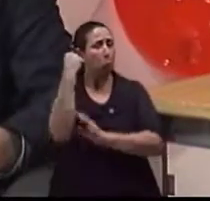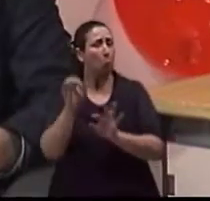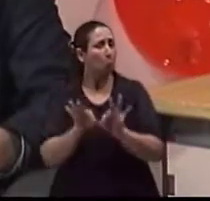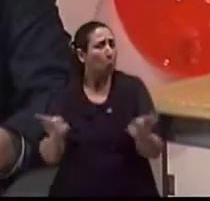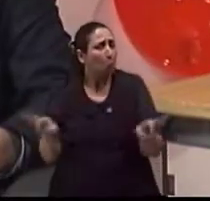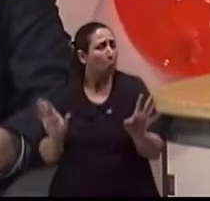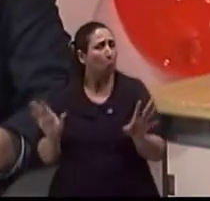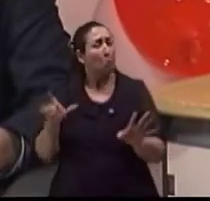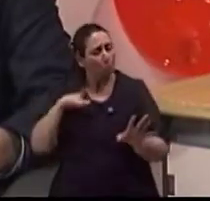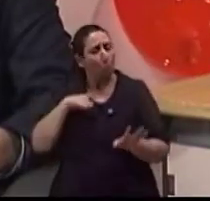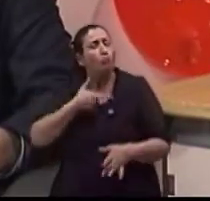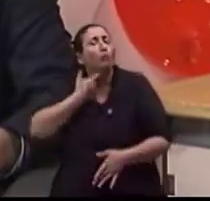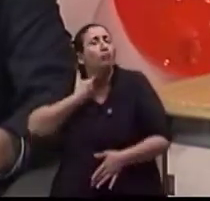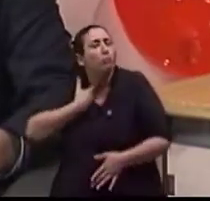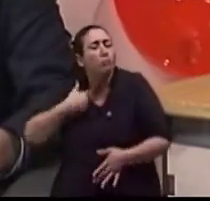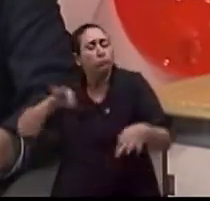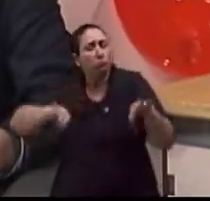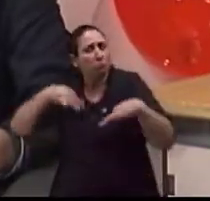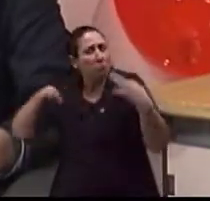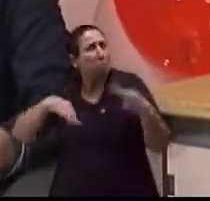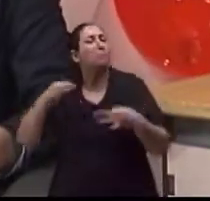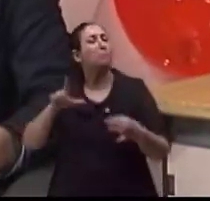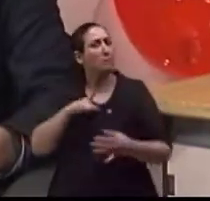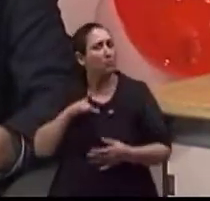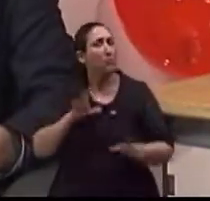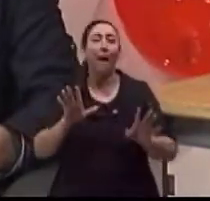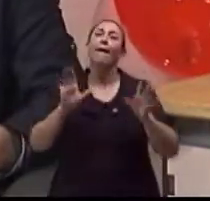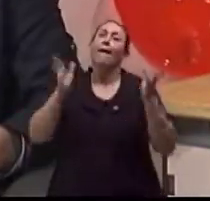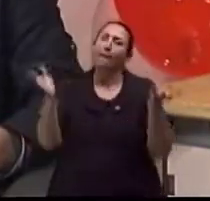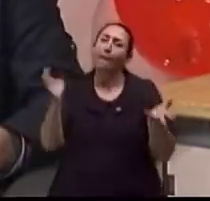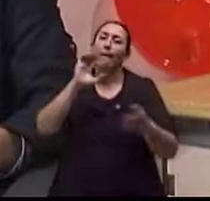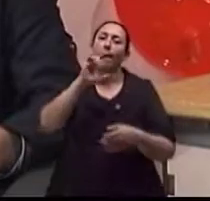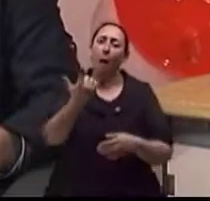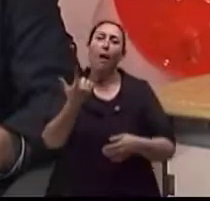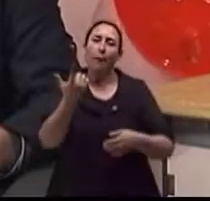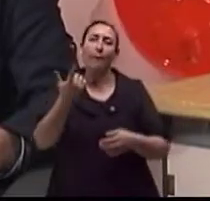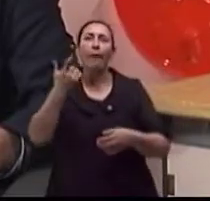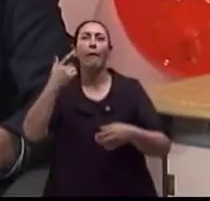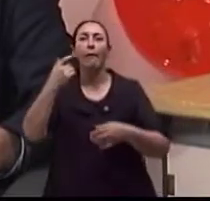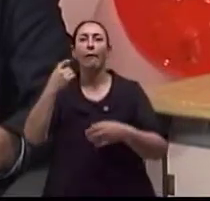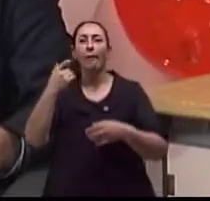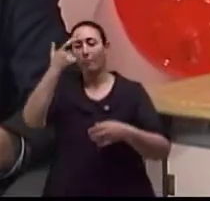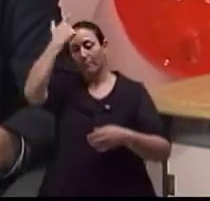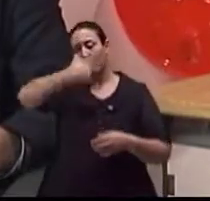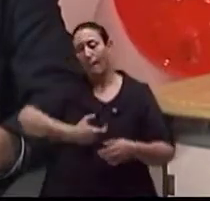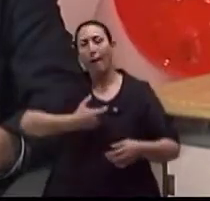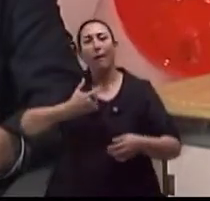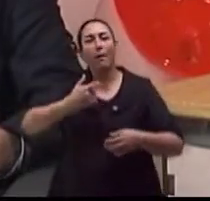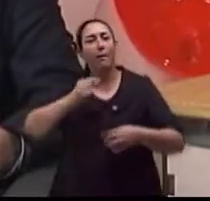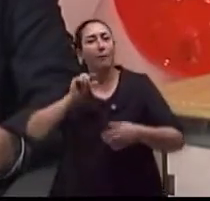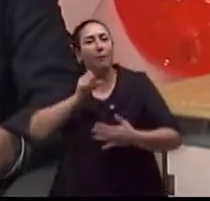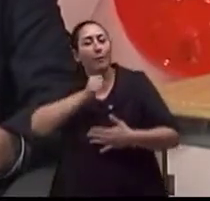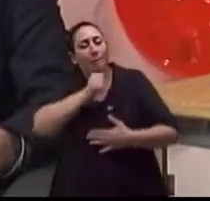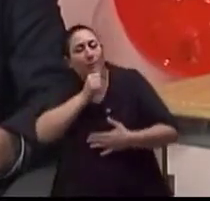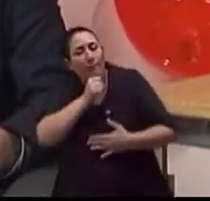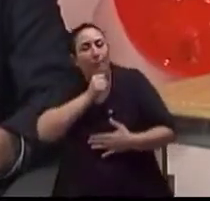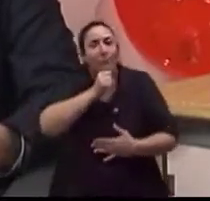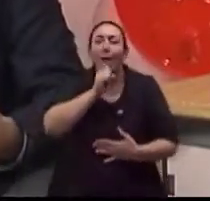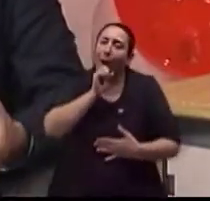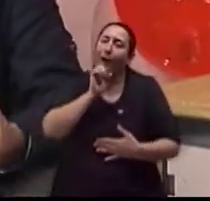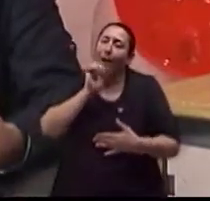que têm desejo sexual a frequência diminui com a idade mas muitas vezes esses homens